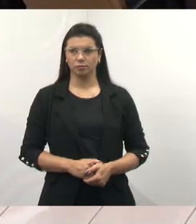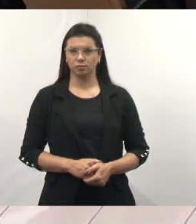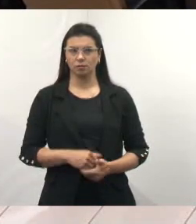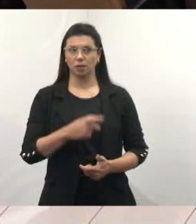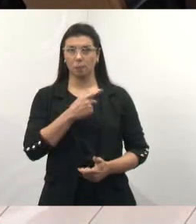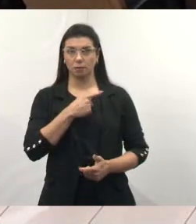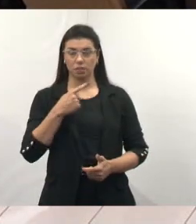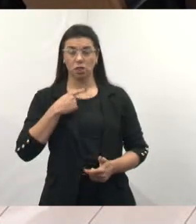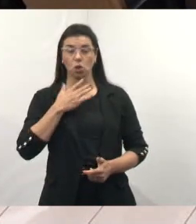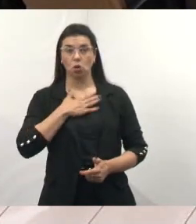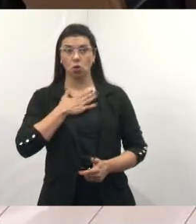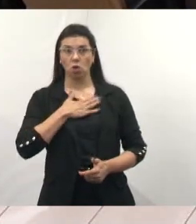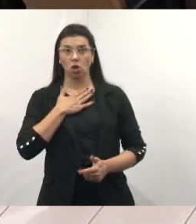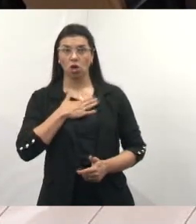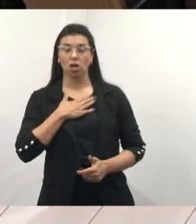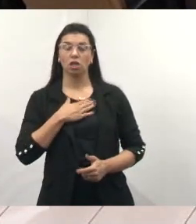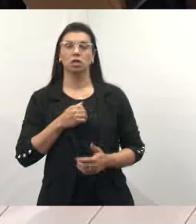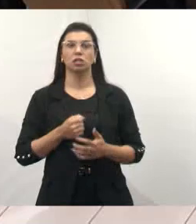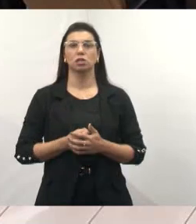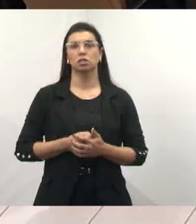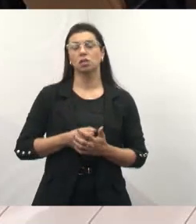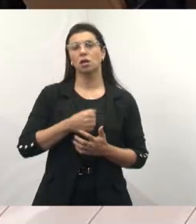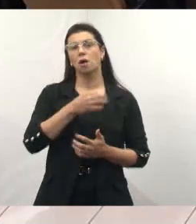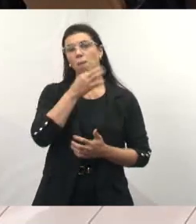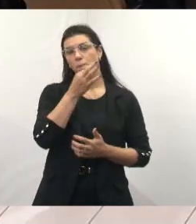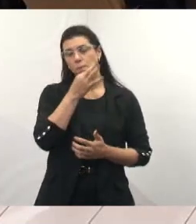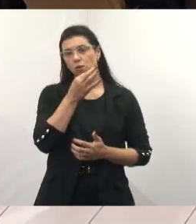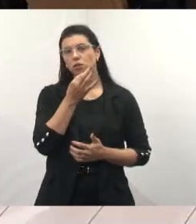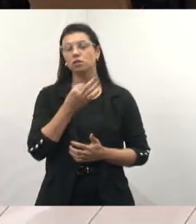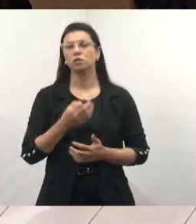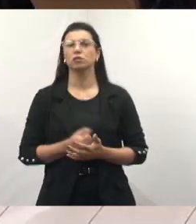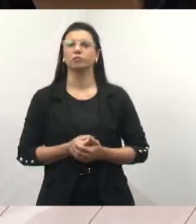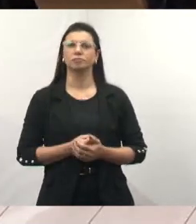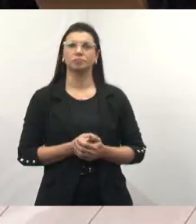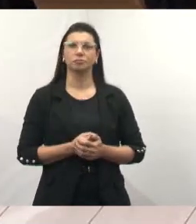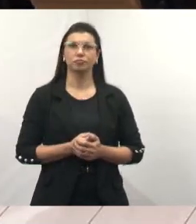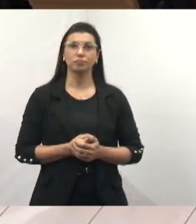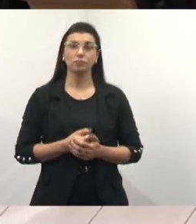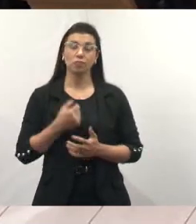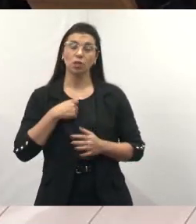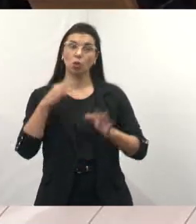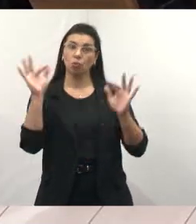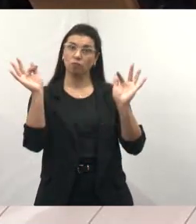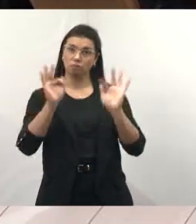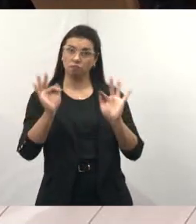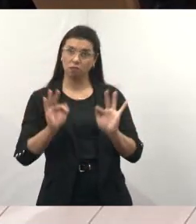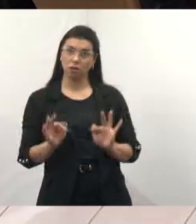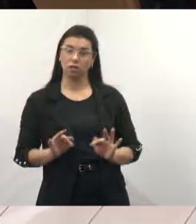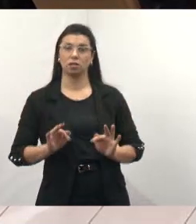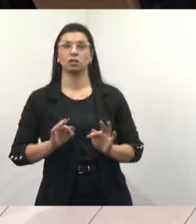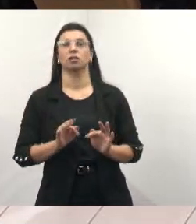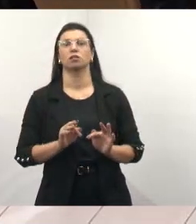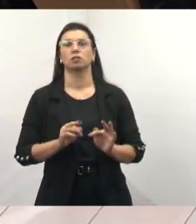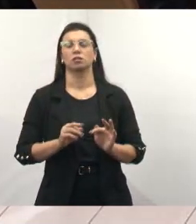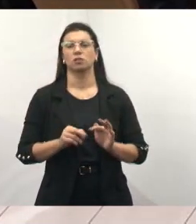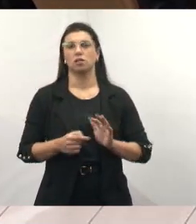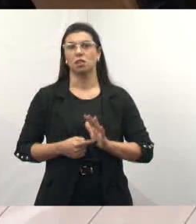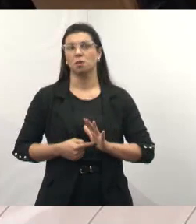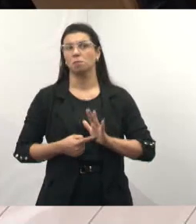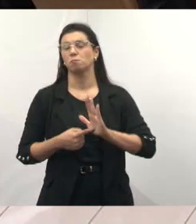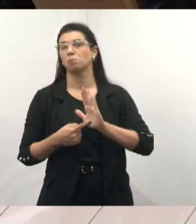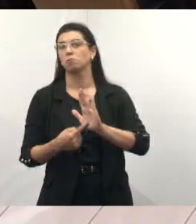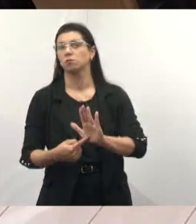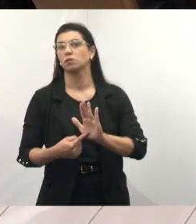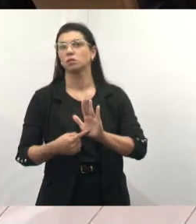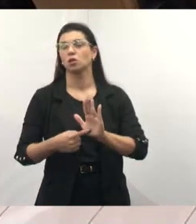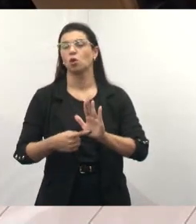Presidente, gostaria rapidamente de fazer o meu comentário e dizer que estou muito feliz aí pela apresentação